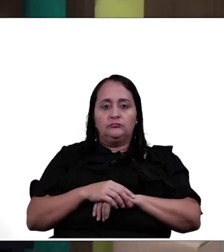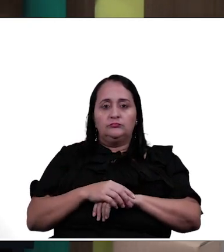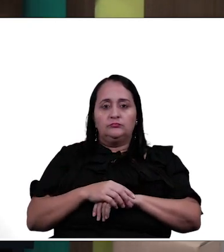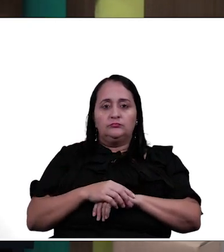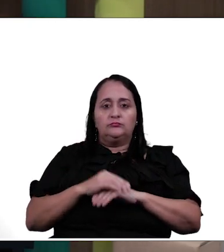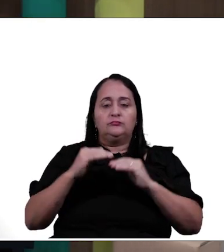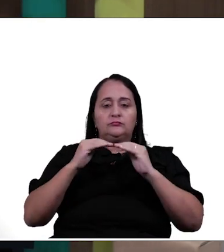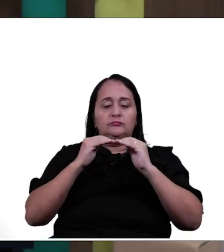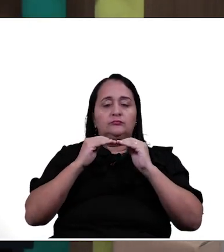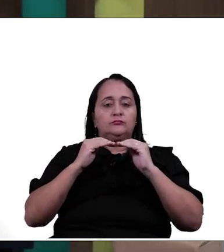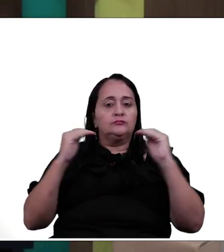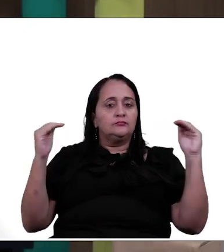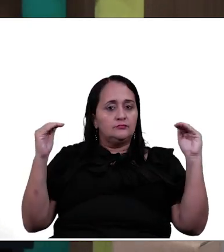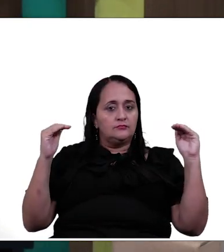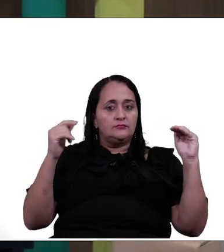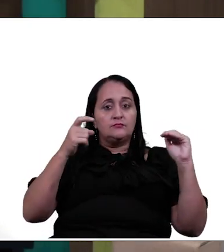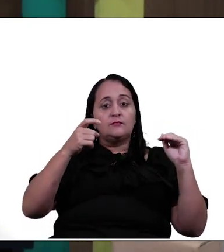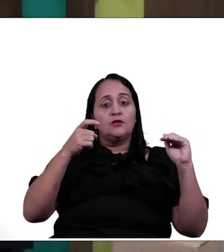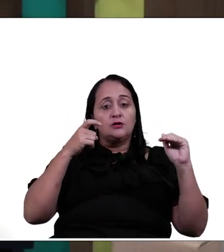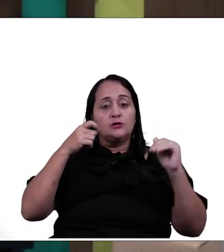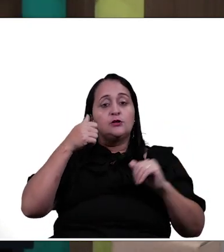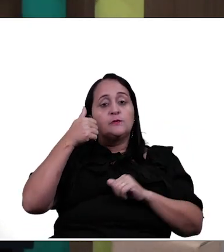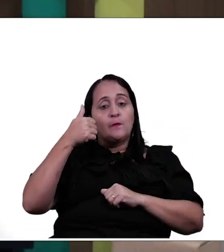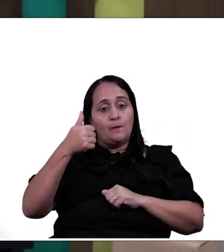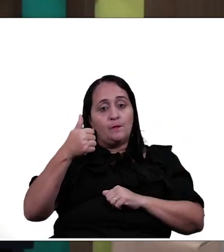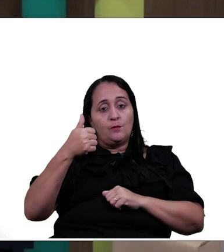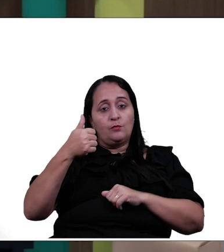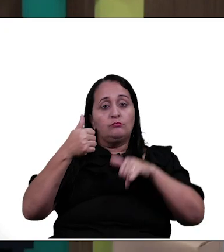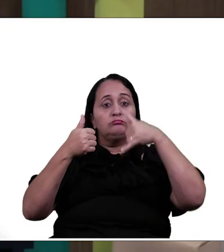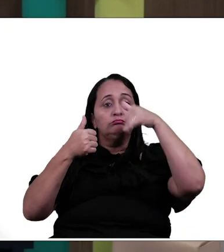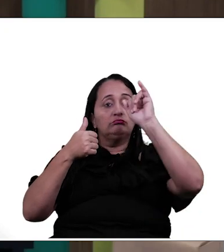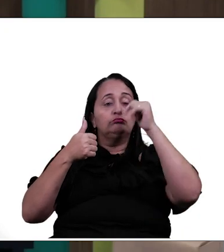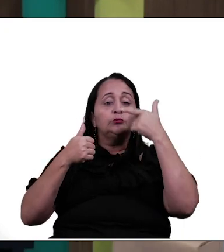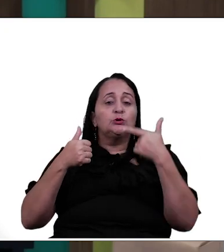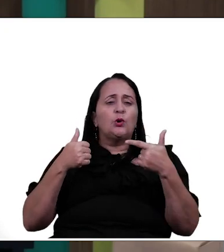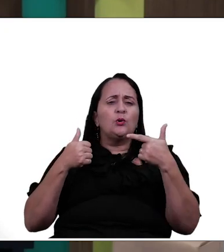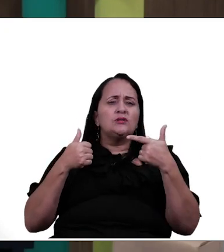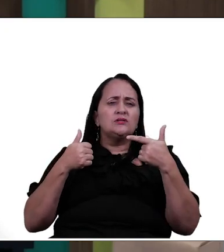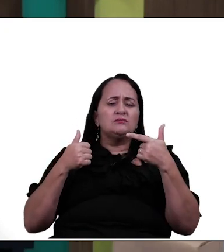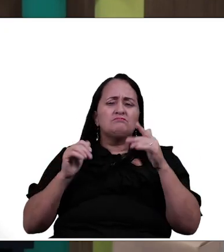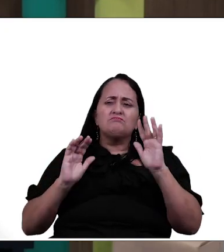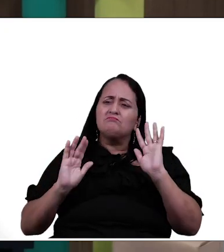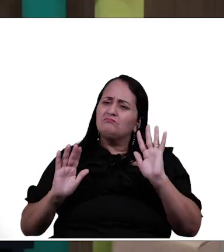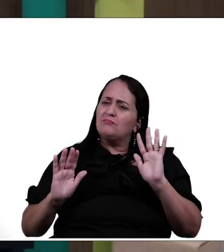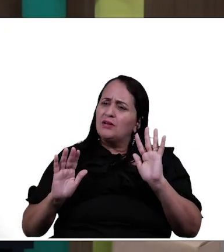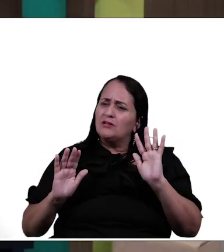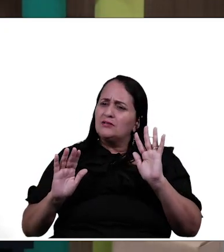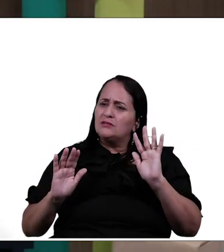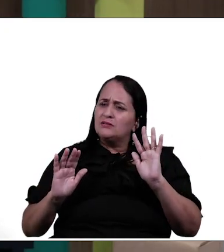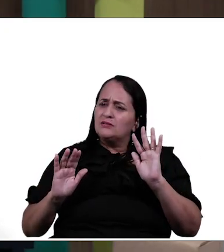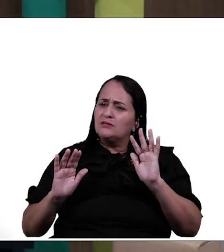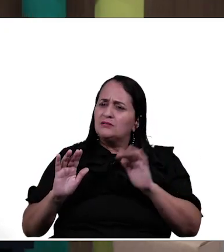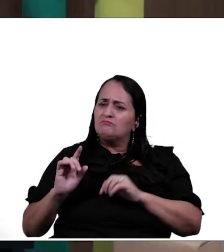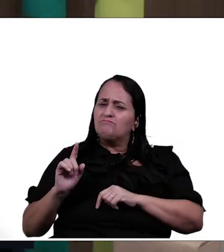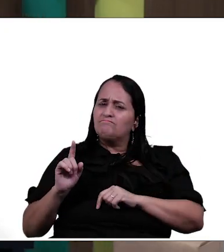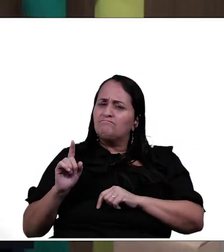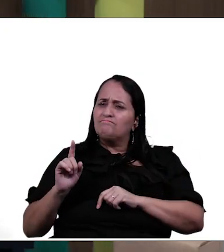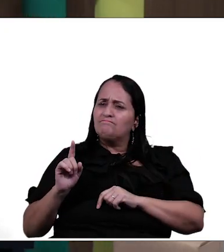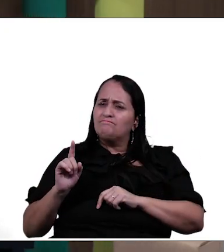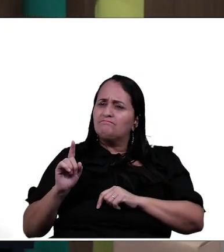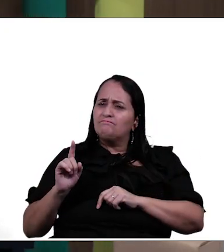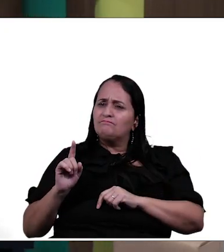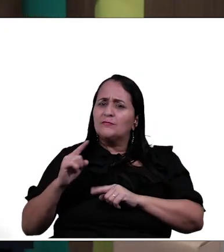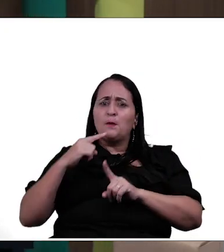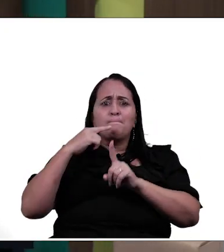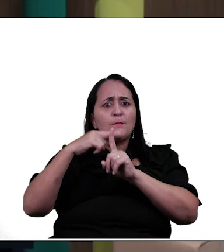0,23149,3 não é um número racional. Ele não pode ser escrito na forma de uma fração. O número π,